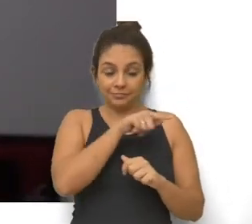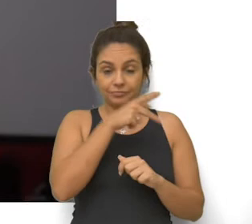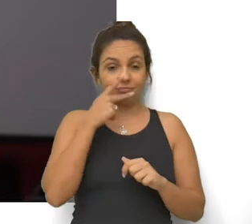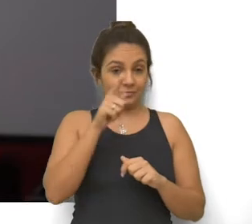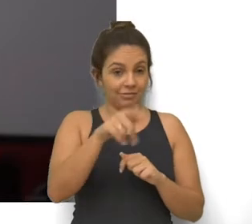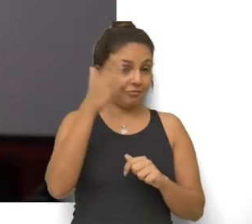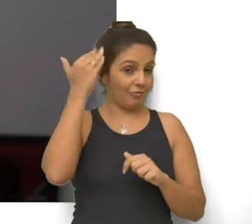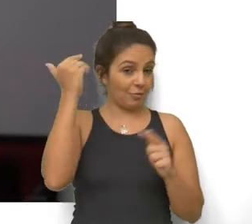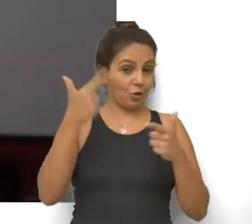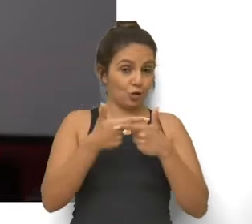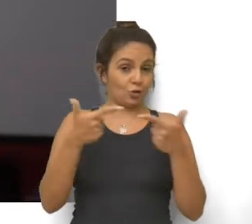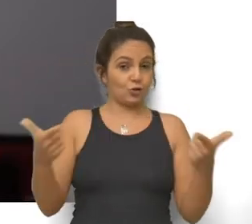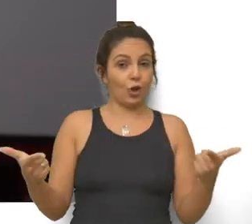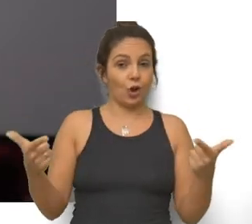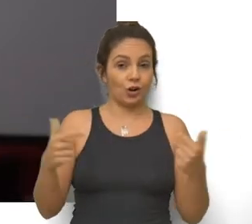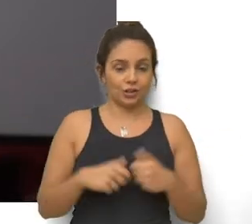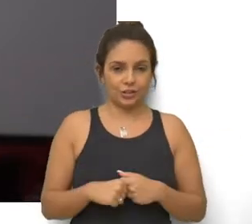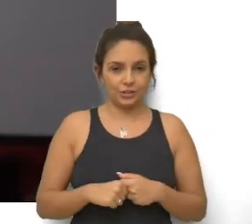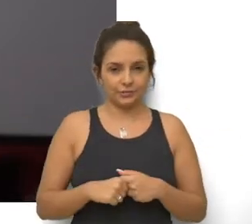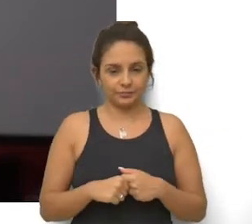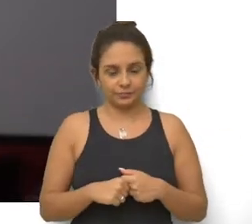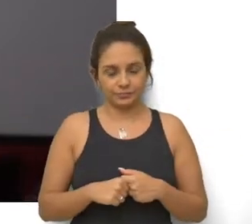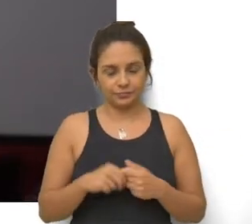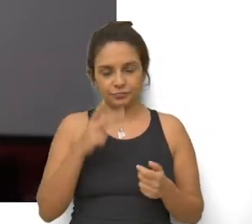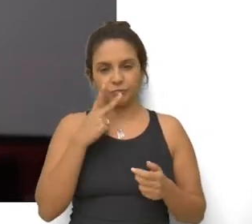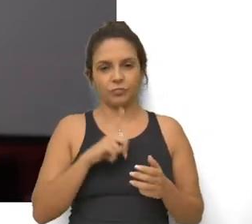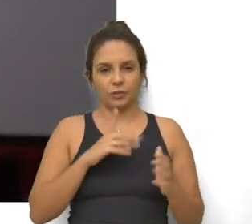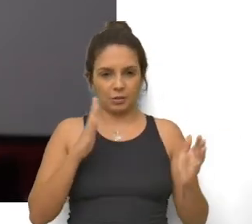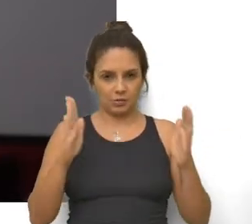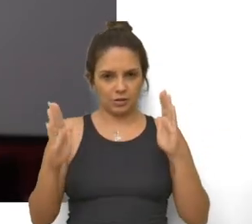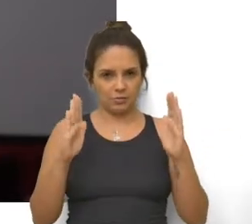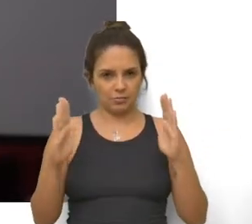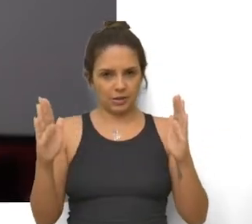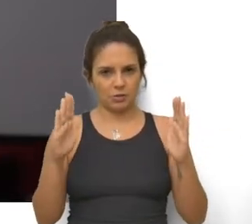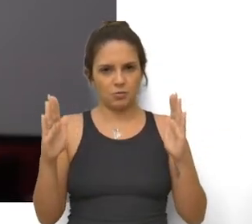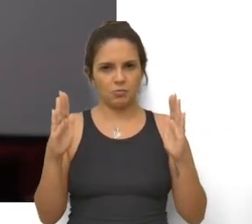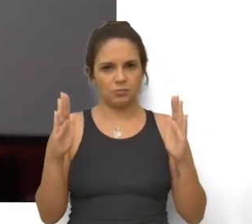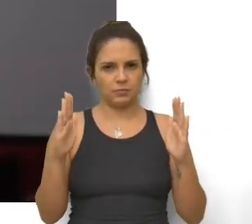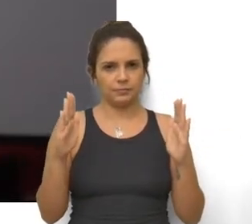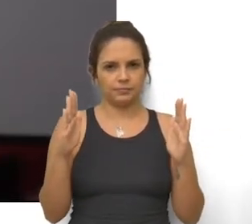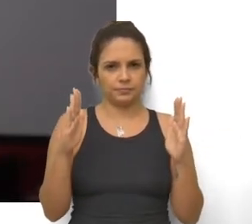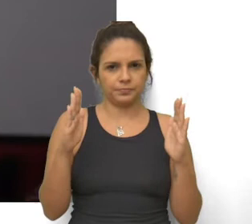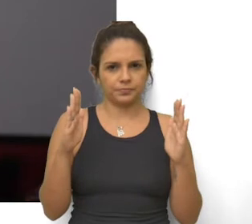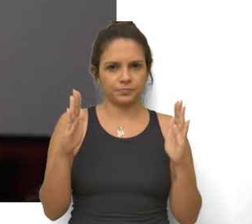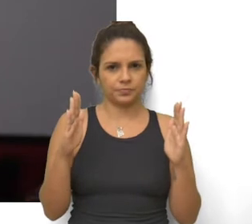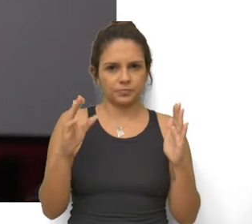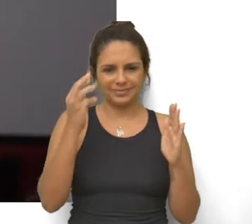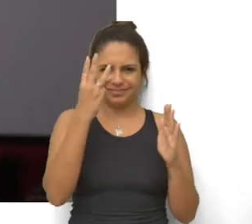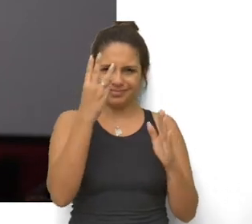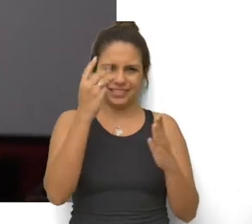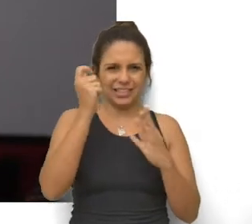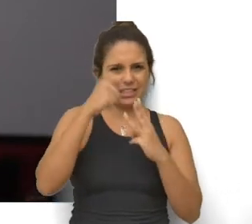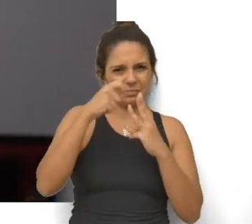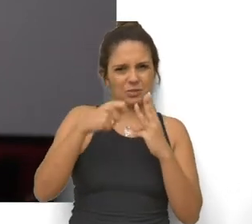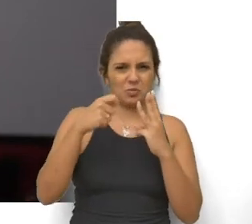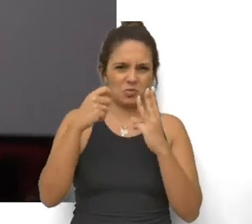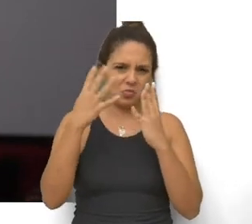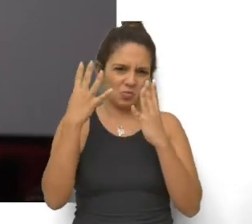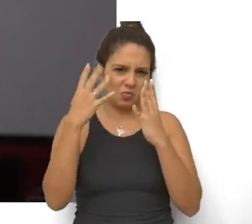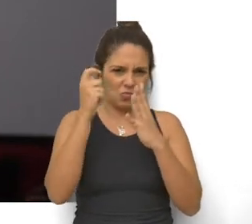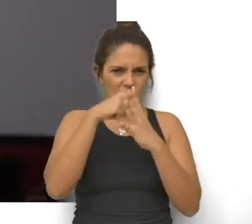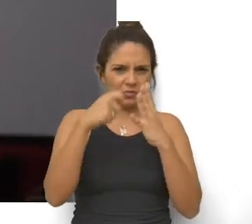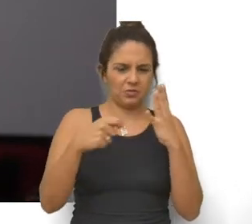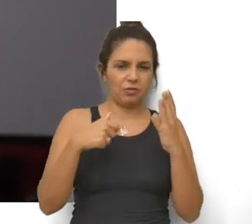Regina? E aí, É Afonso, teve um período de uns 3 meses ou 4 que eu